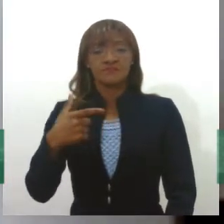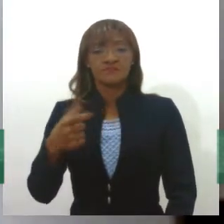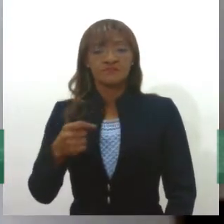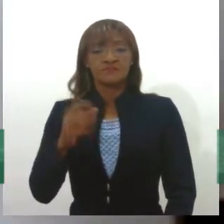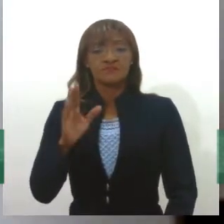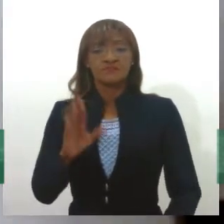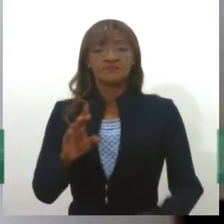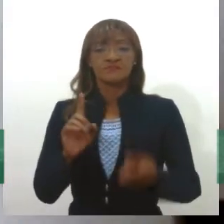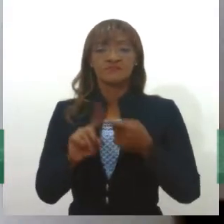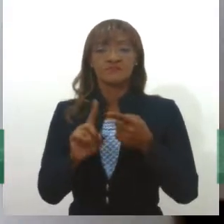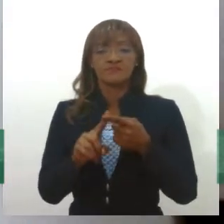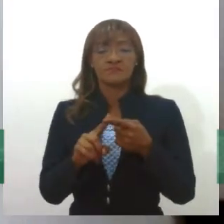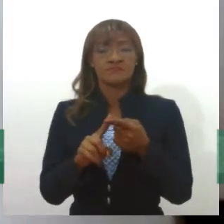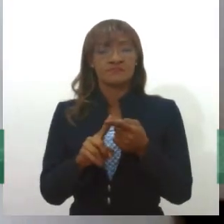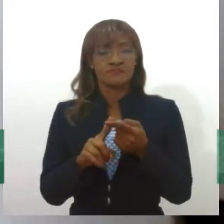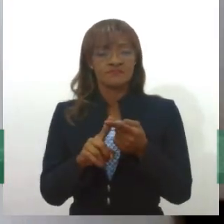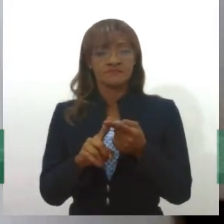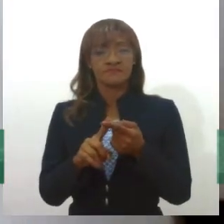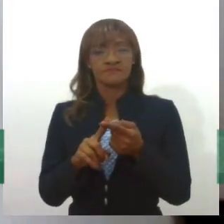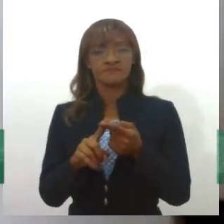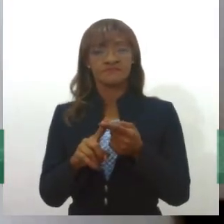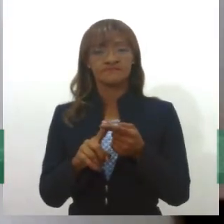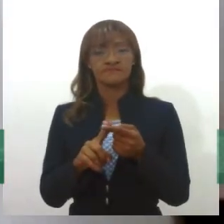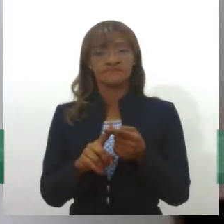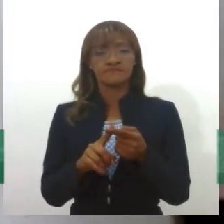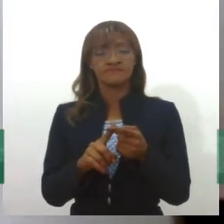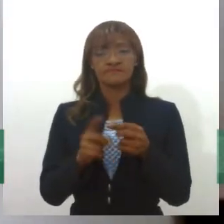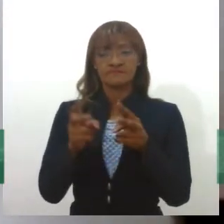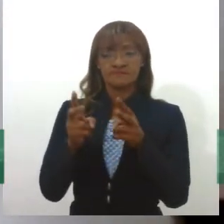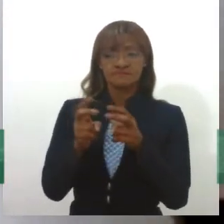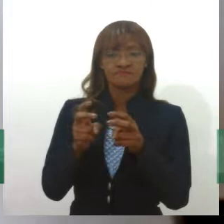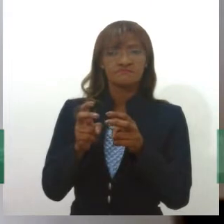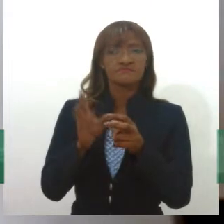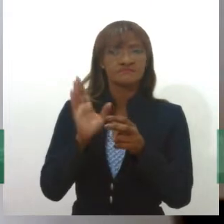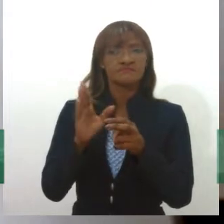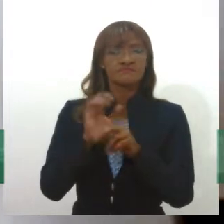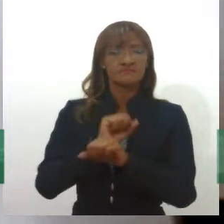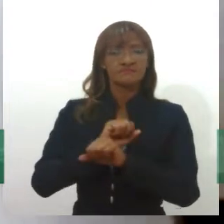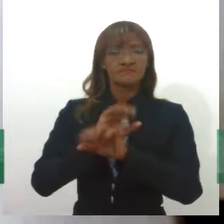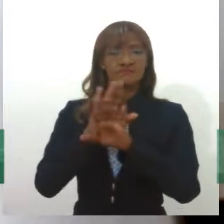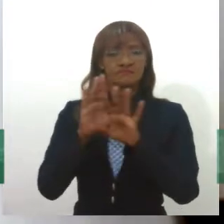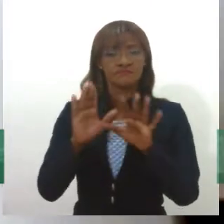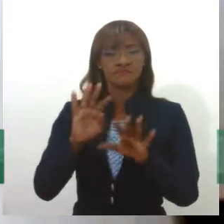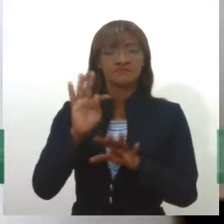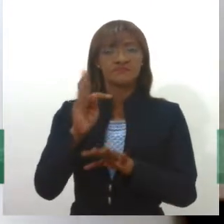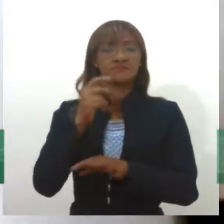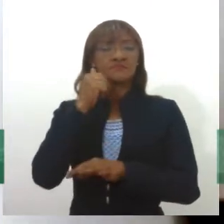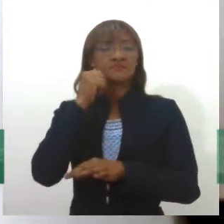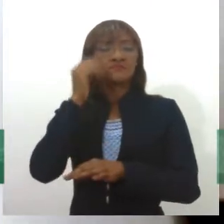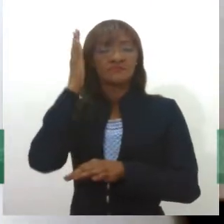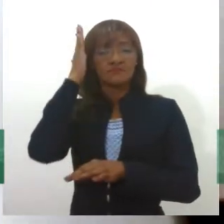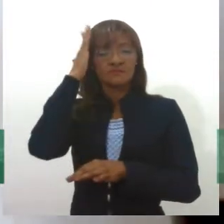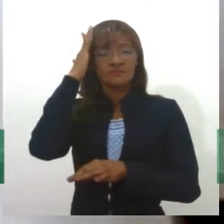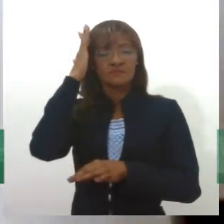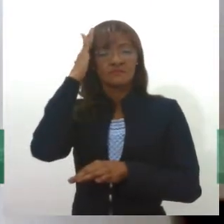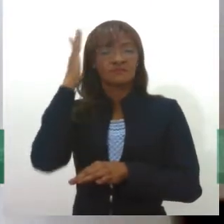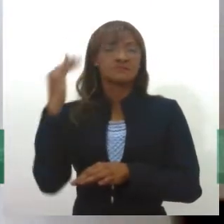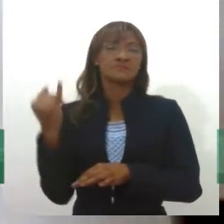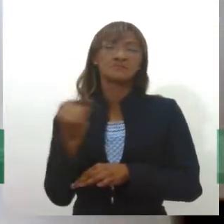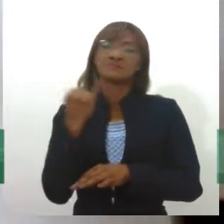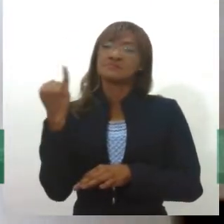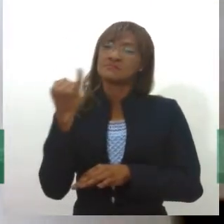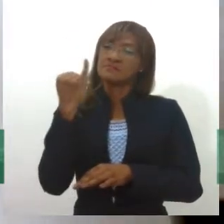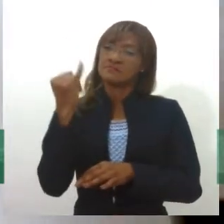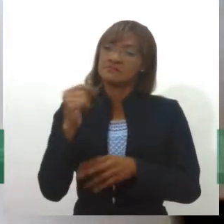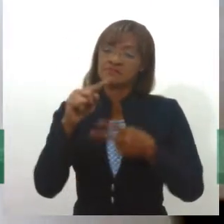Em 2020 a gente percebeu claramente que as mulheres entenderam a importância da sua participação sob